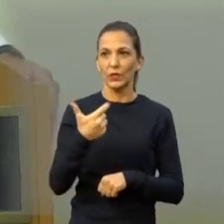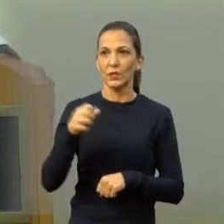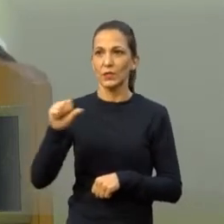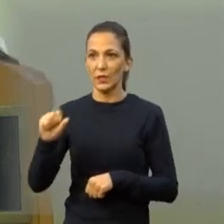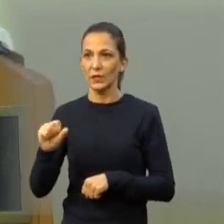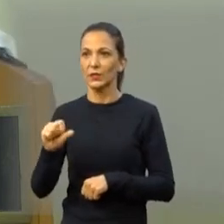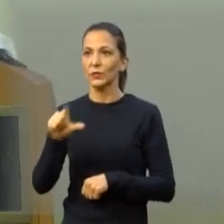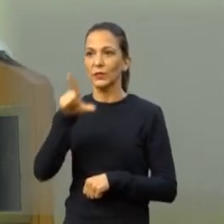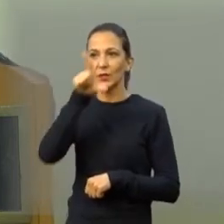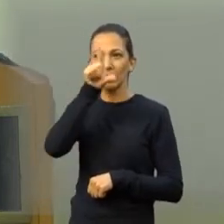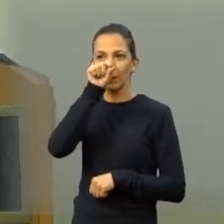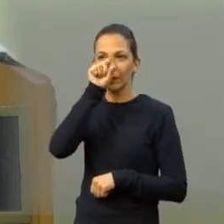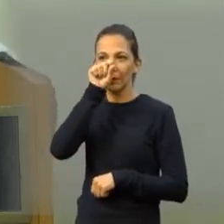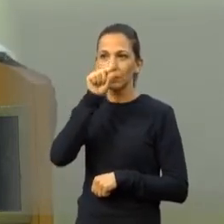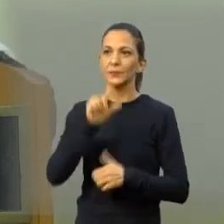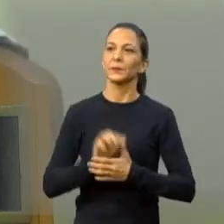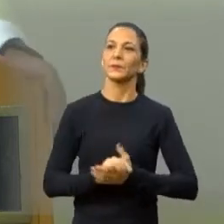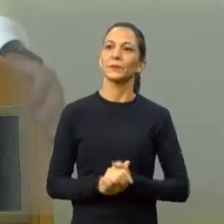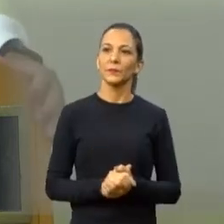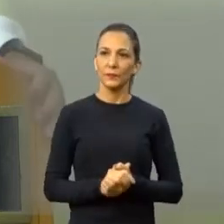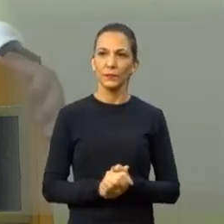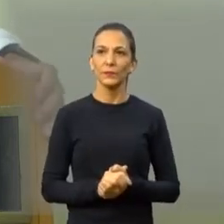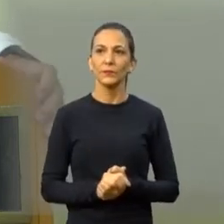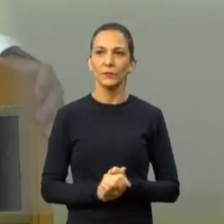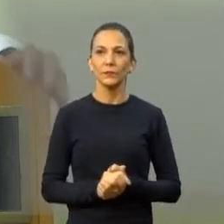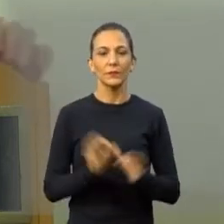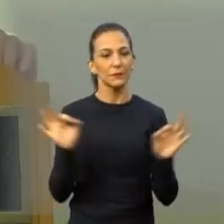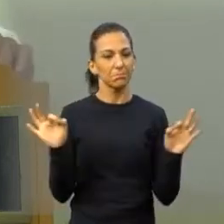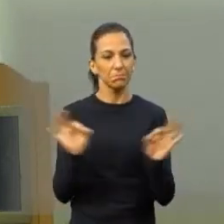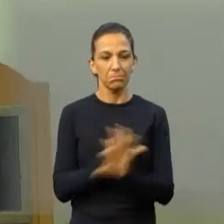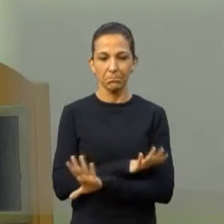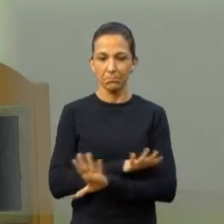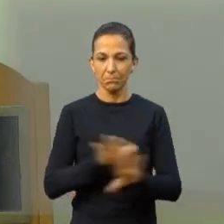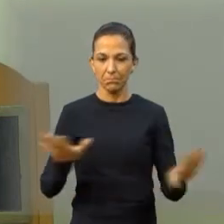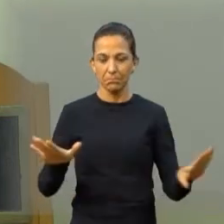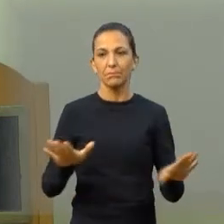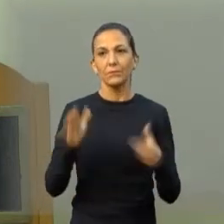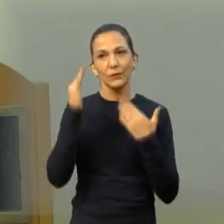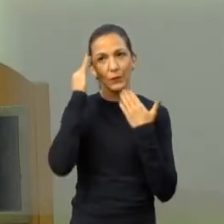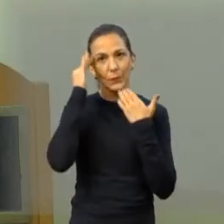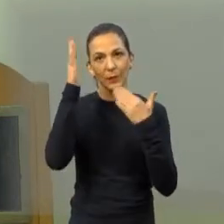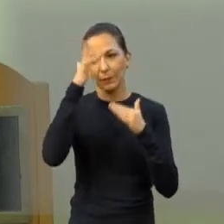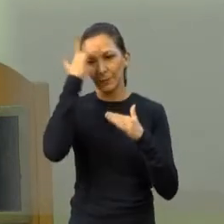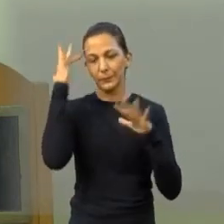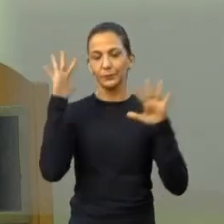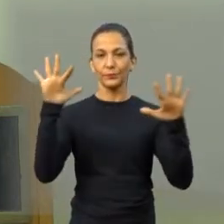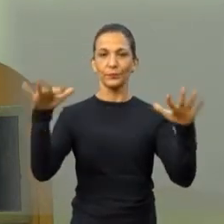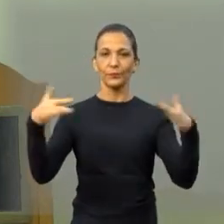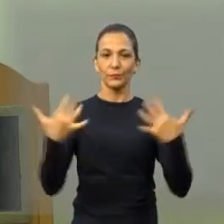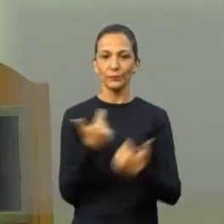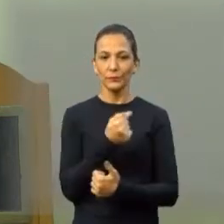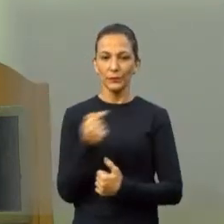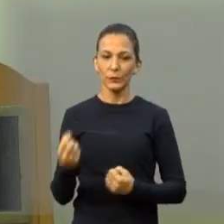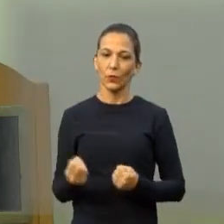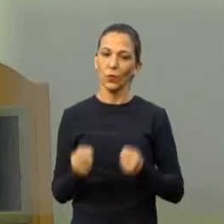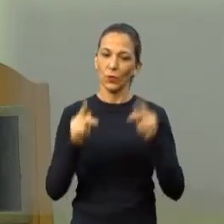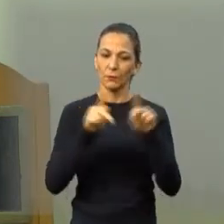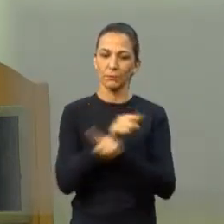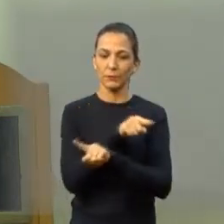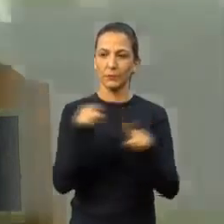nas demais redes sociais Então por hoje é só Obrigado Presidente Obrigado vereadores EA todos que nos acompanha tenha uma ótima semana